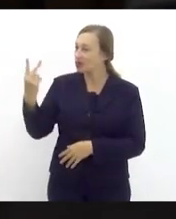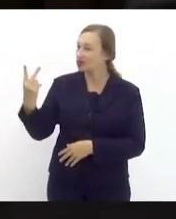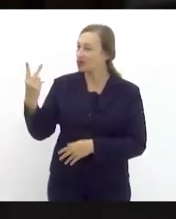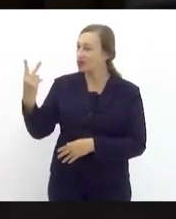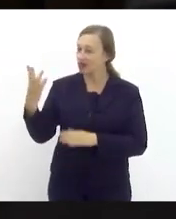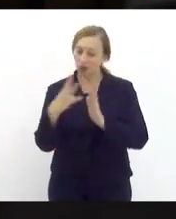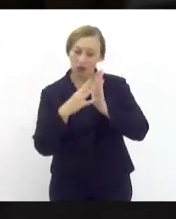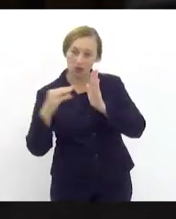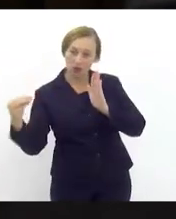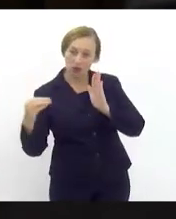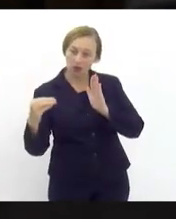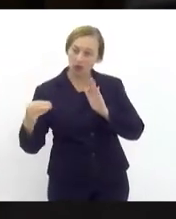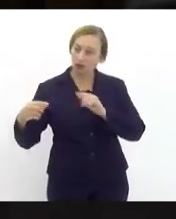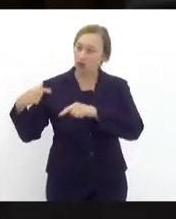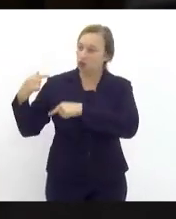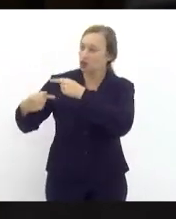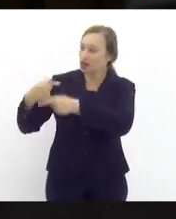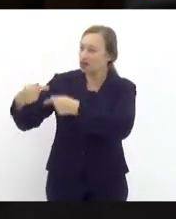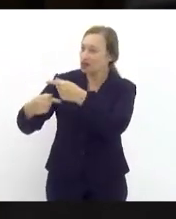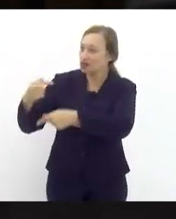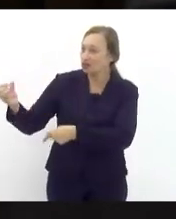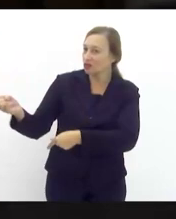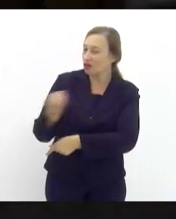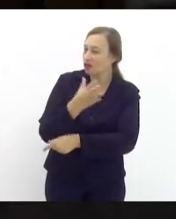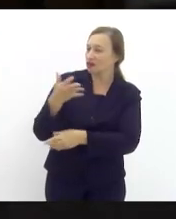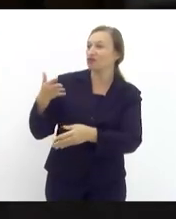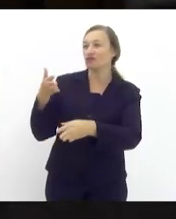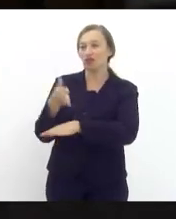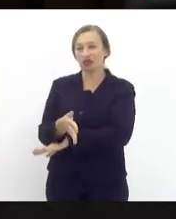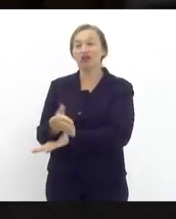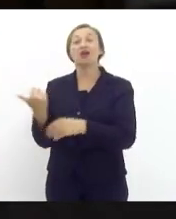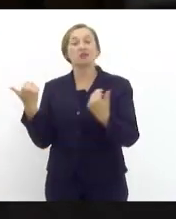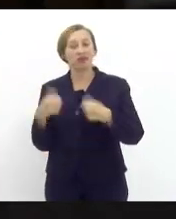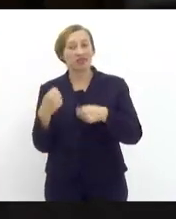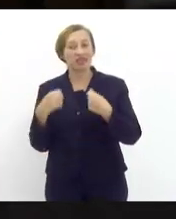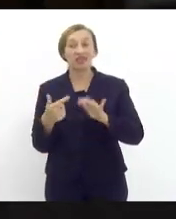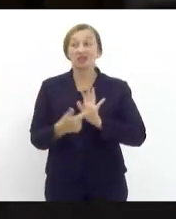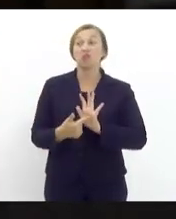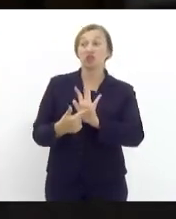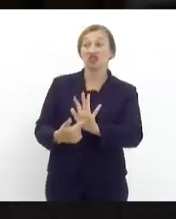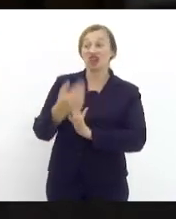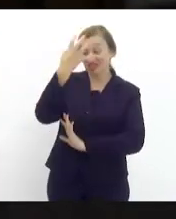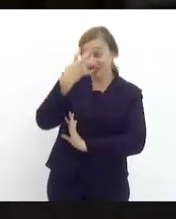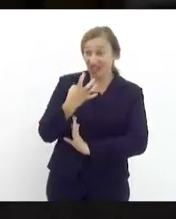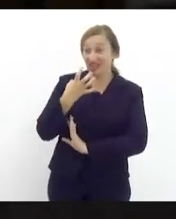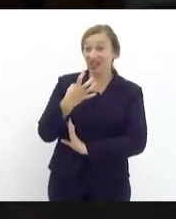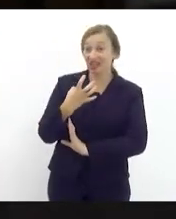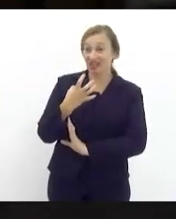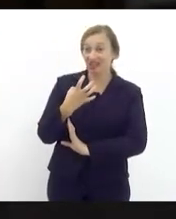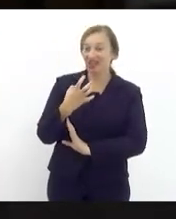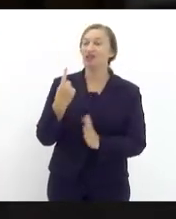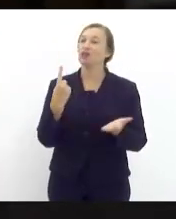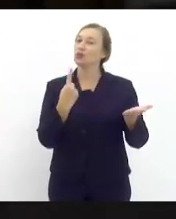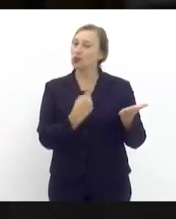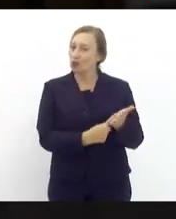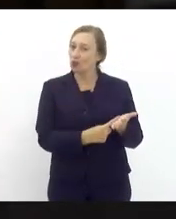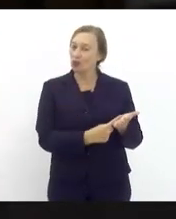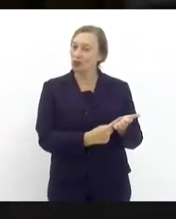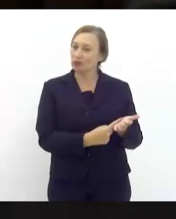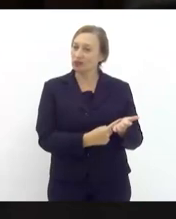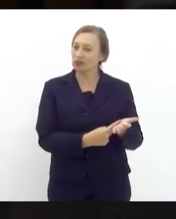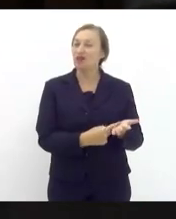precisam nova geração gerações estão chegando e precisa mostrar que seriedade e comprometimento